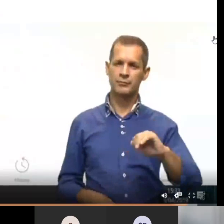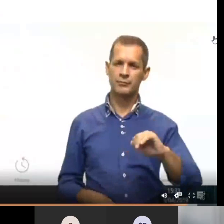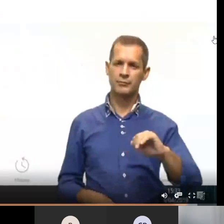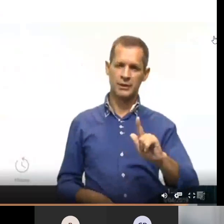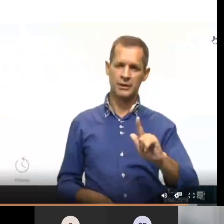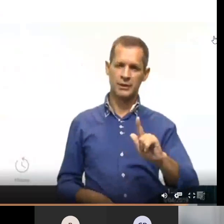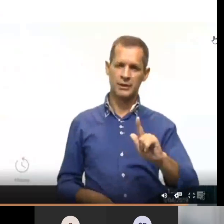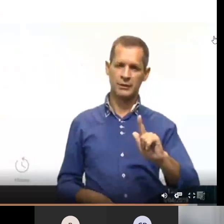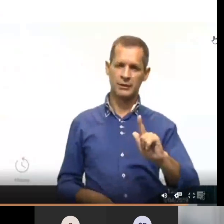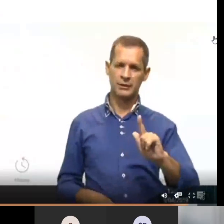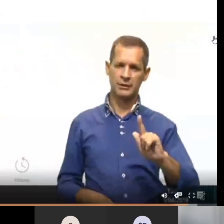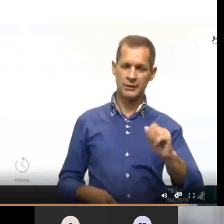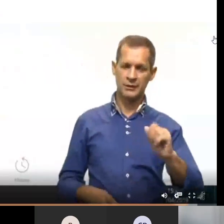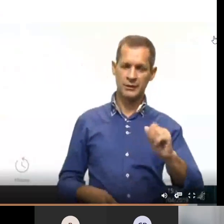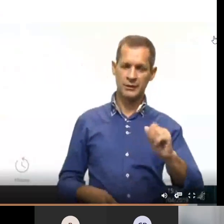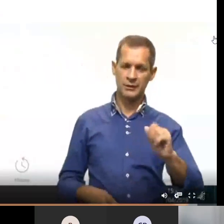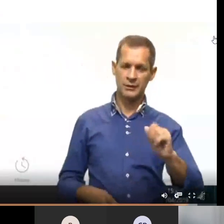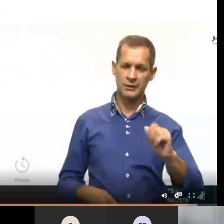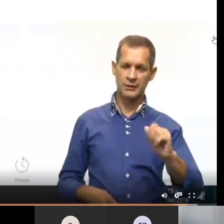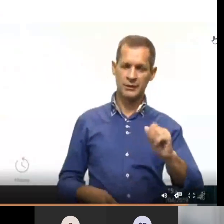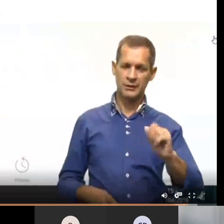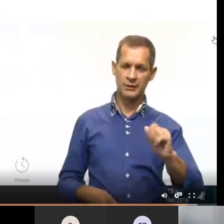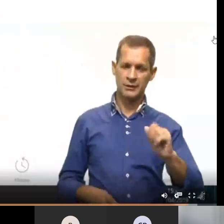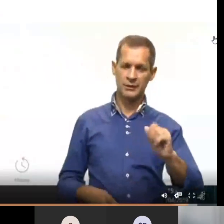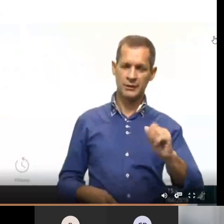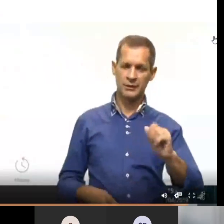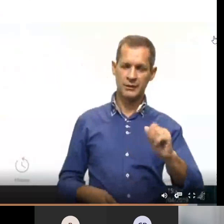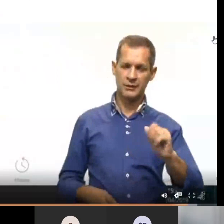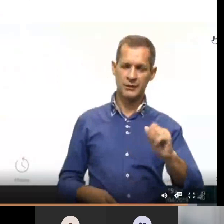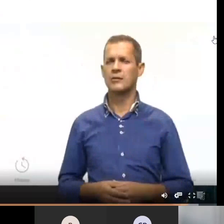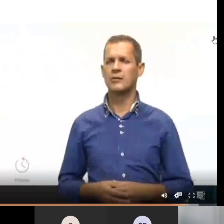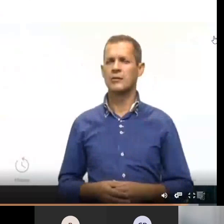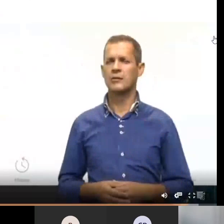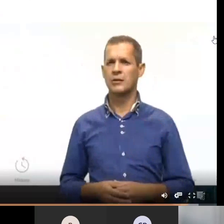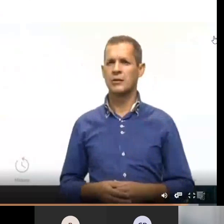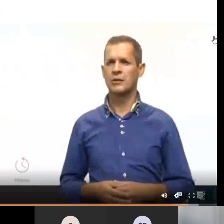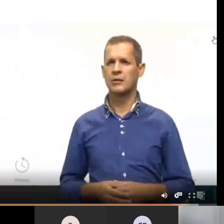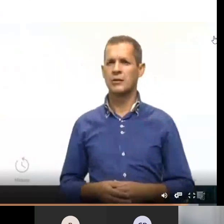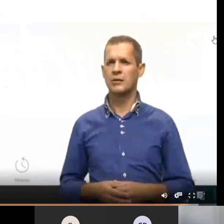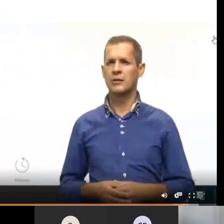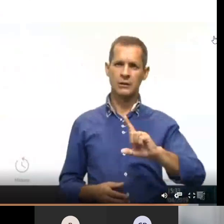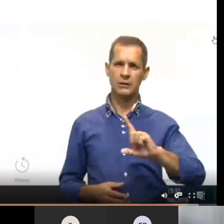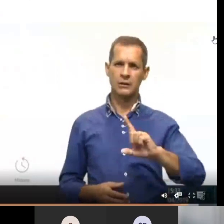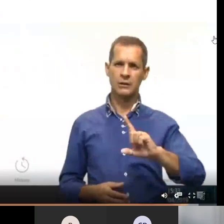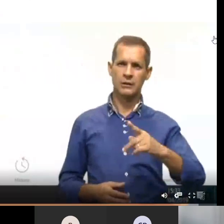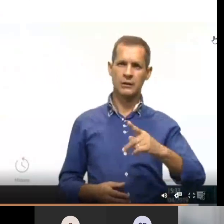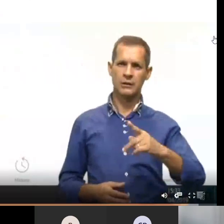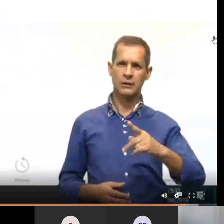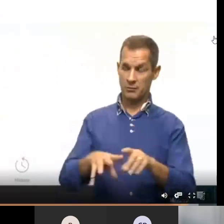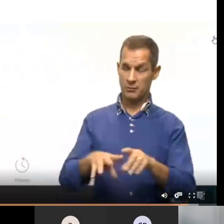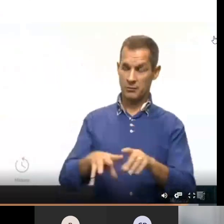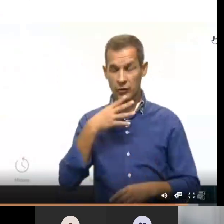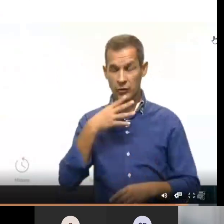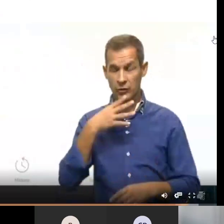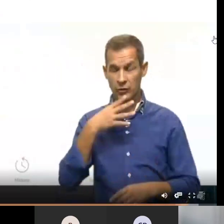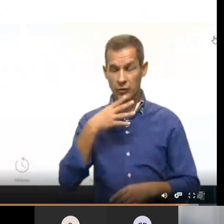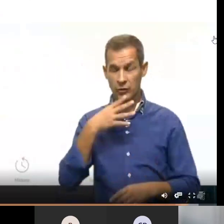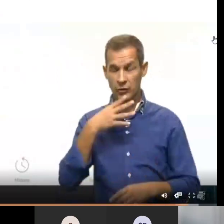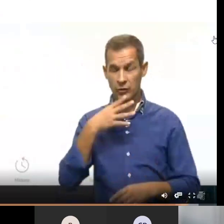Observem, este órgão mais, digamos, elíptico e também conhecido